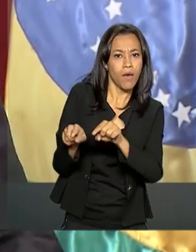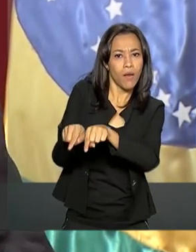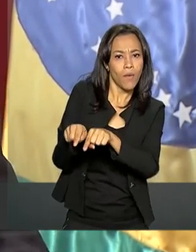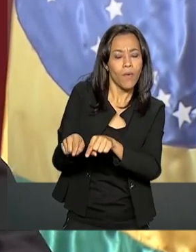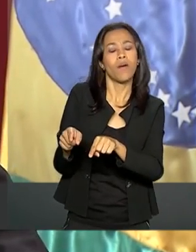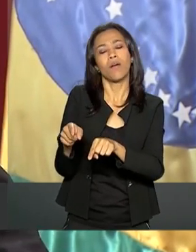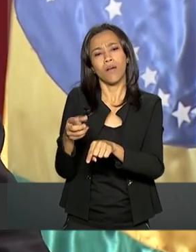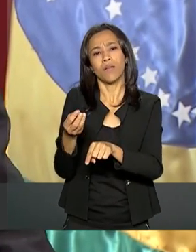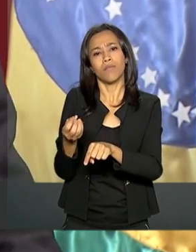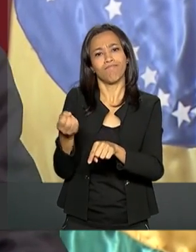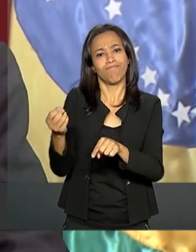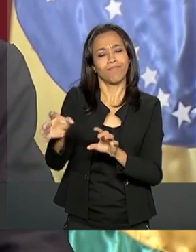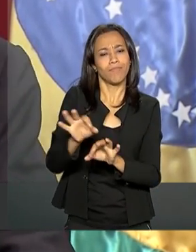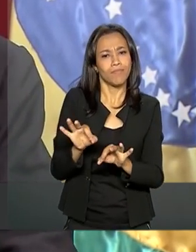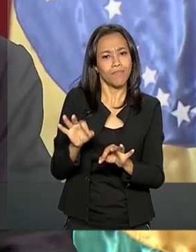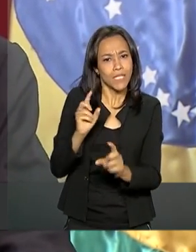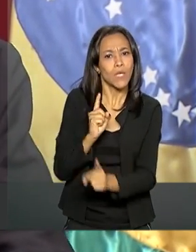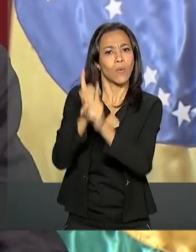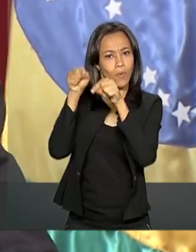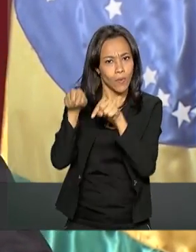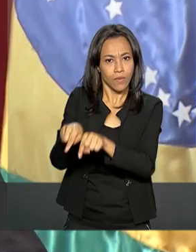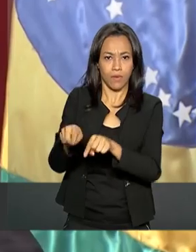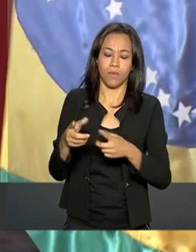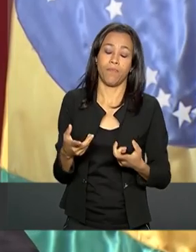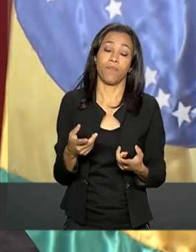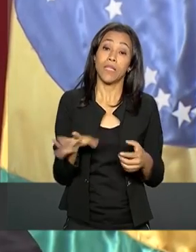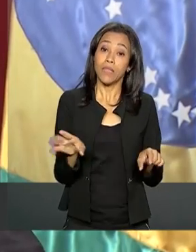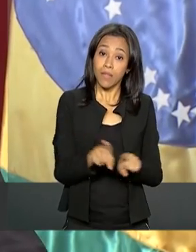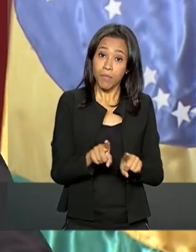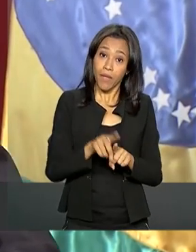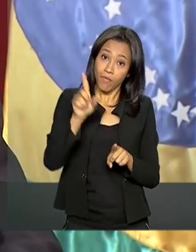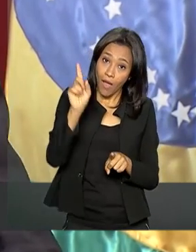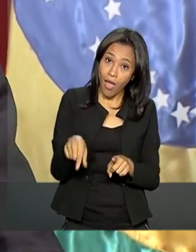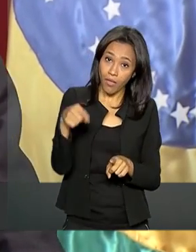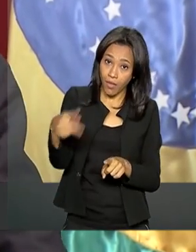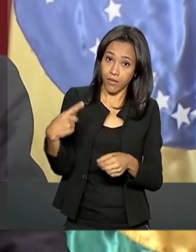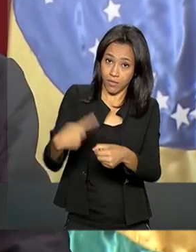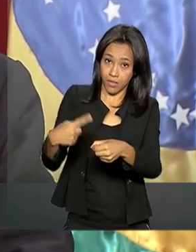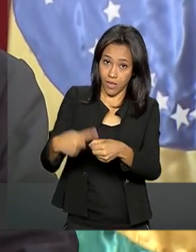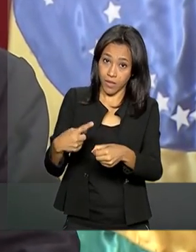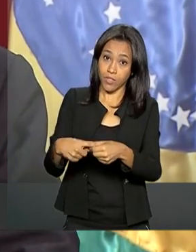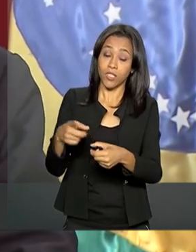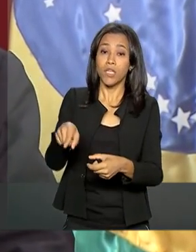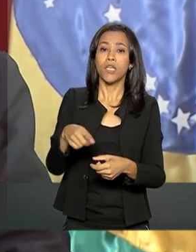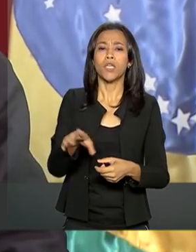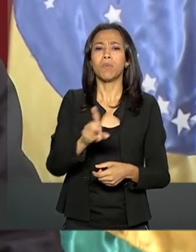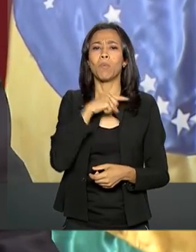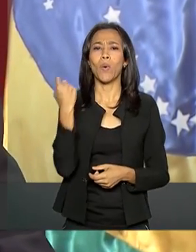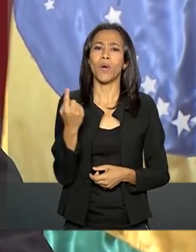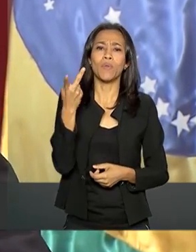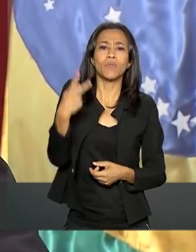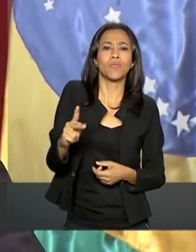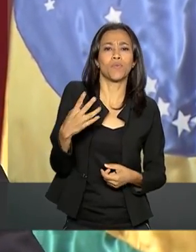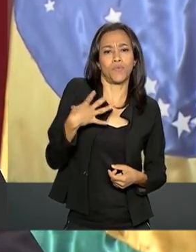esse grande evento, mas também foi em Petrópolis onde morreu seu amado